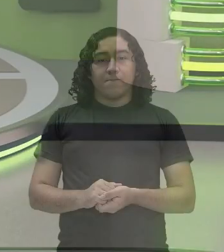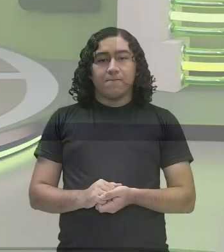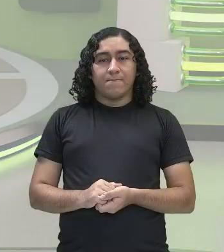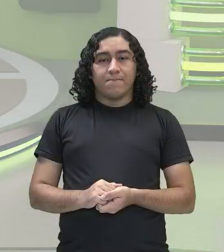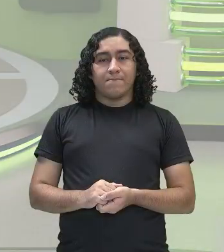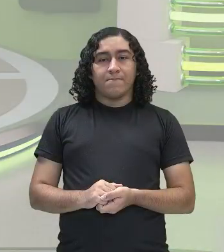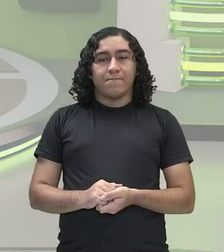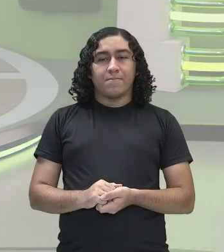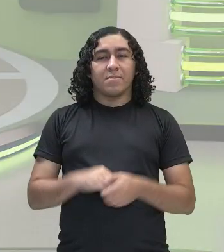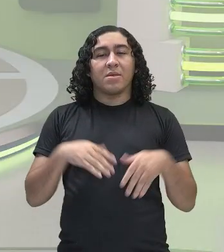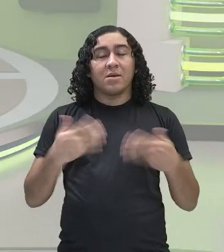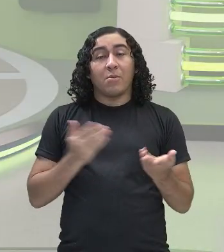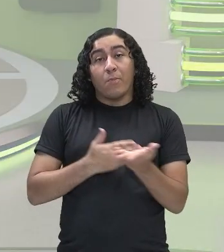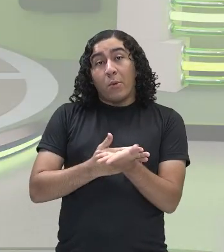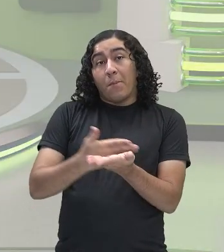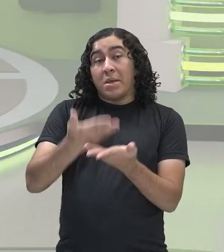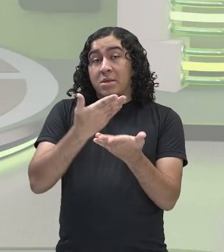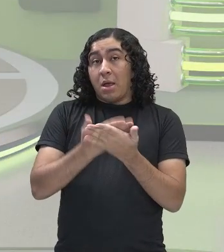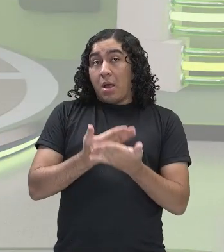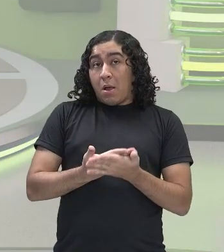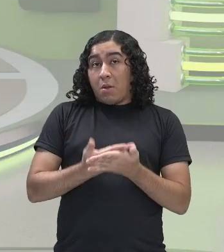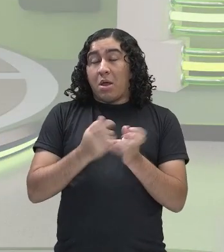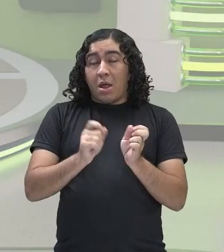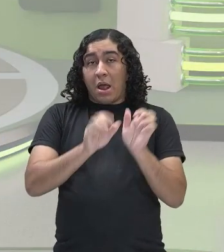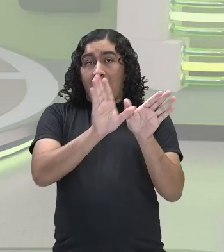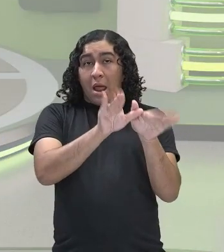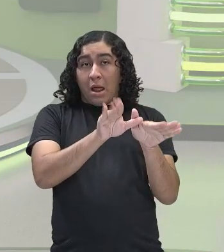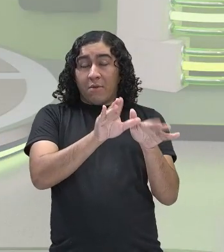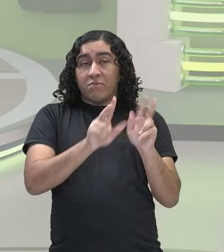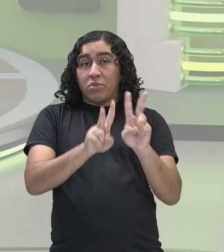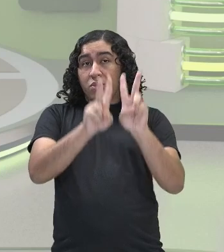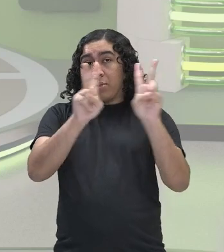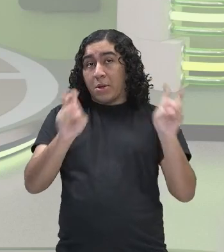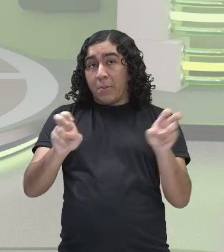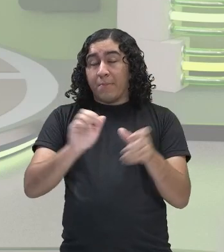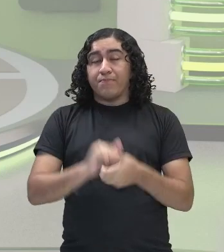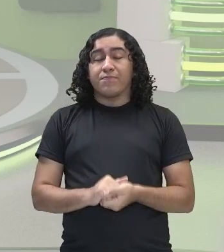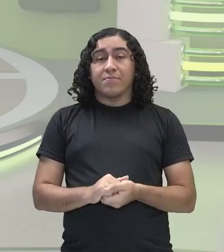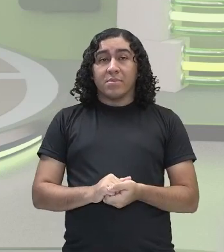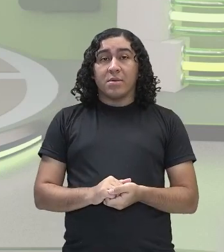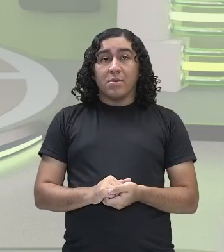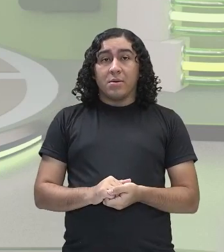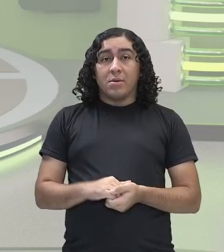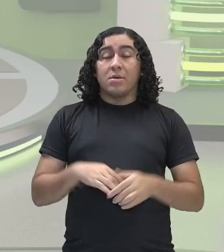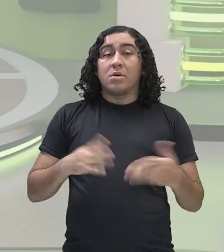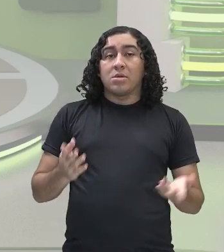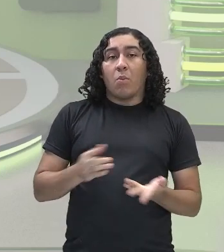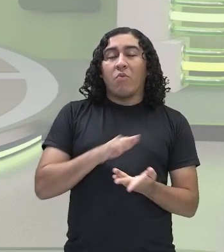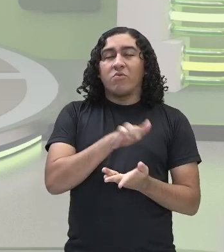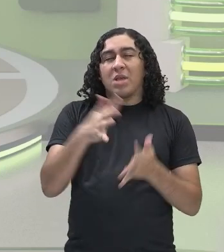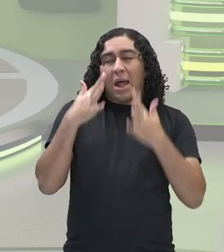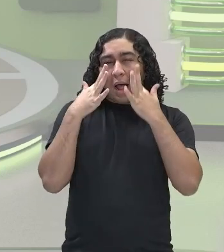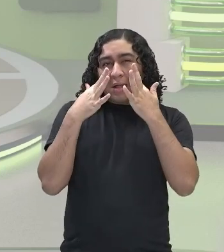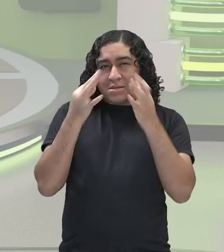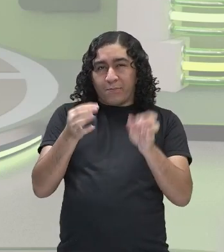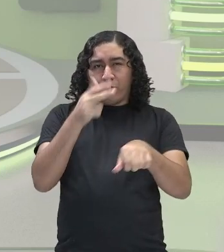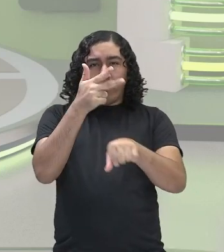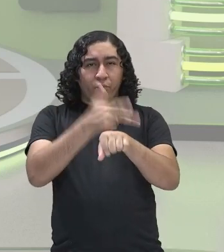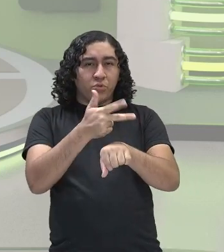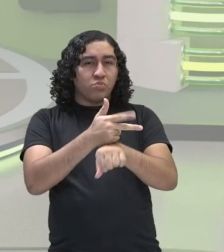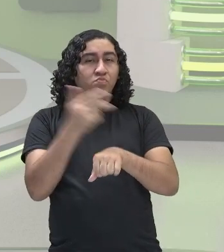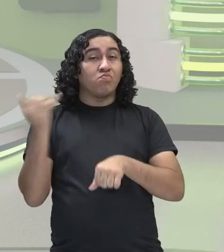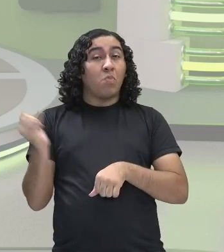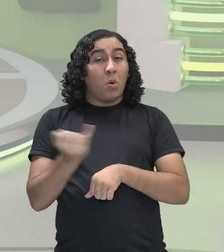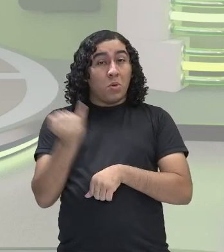Então, vamos começar a nossa aula de aves hoje. Eu quero chamar a atenção de vocês para um VT bem importante, um